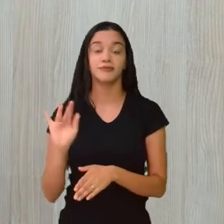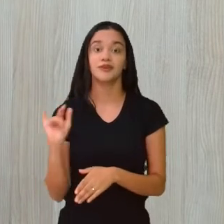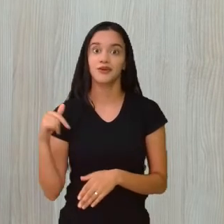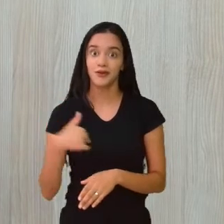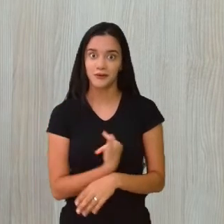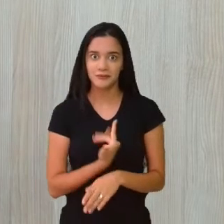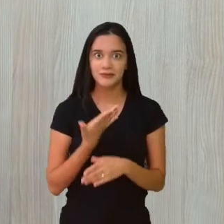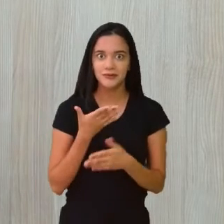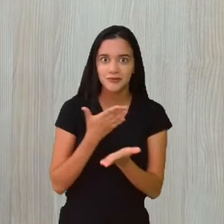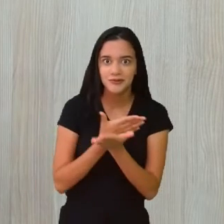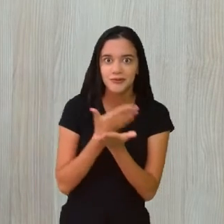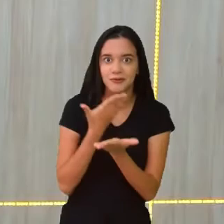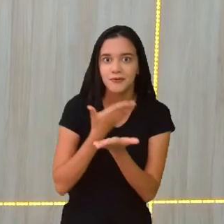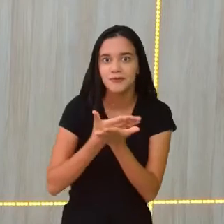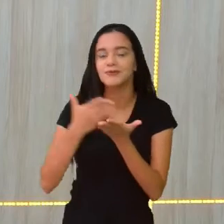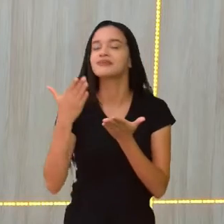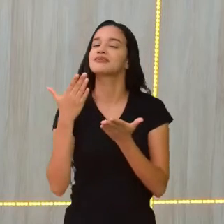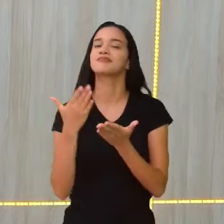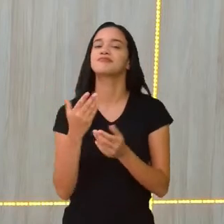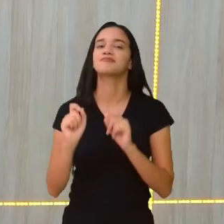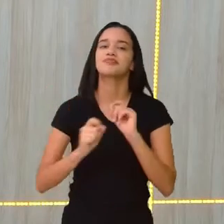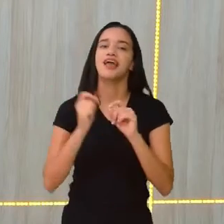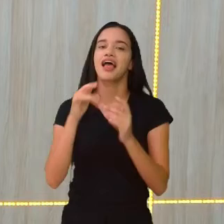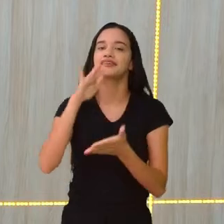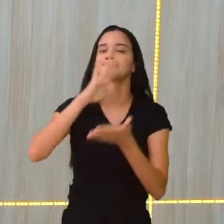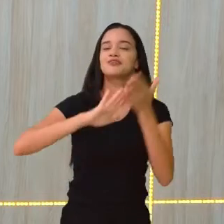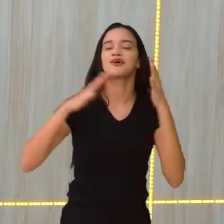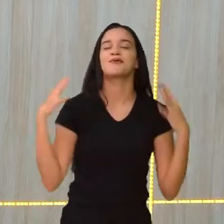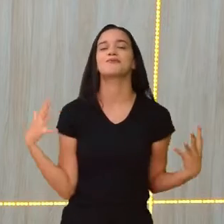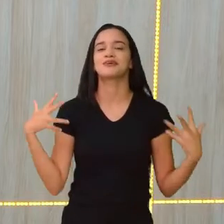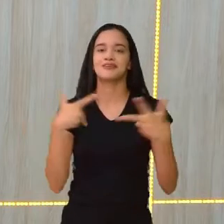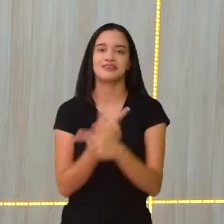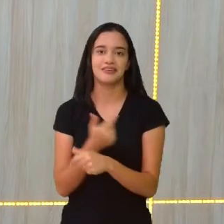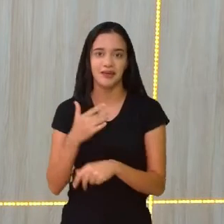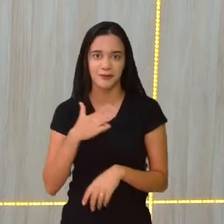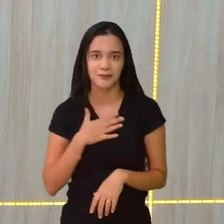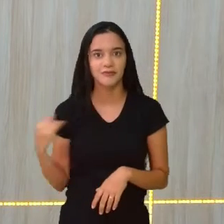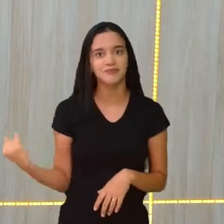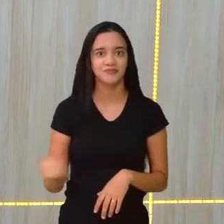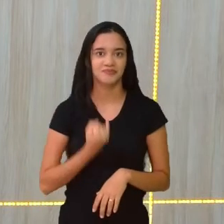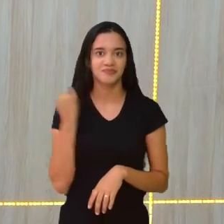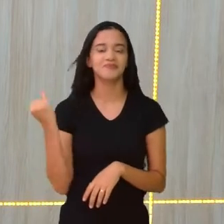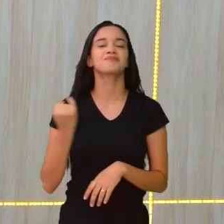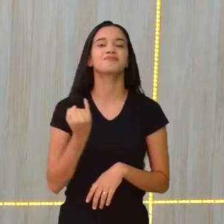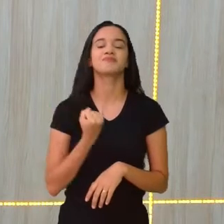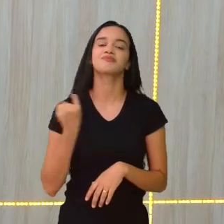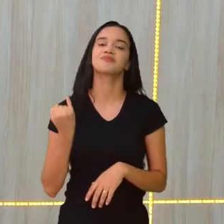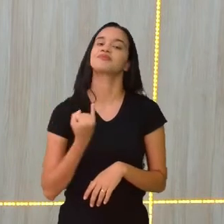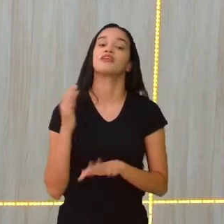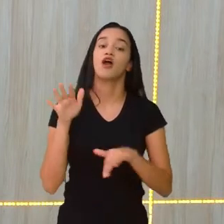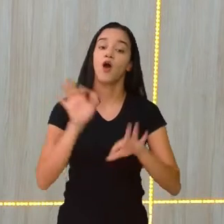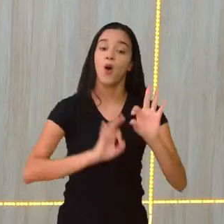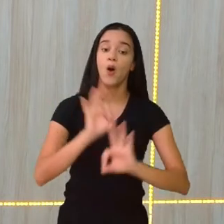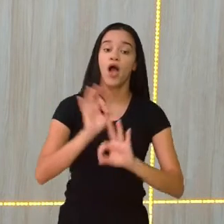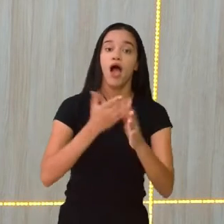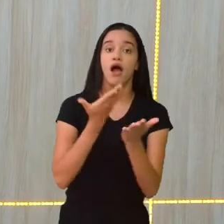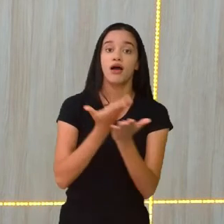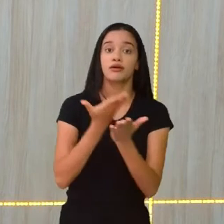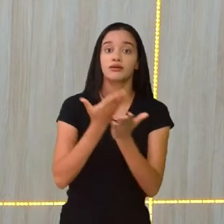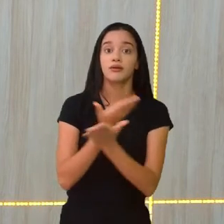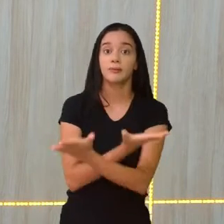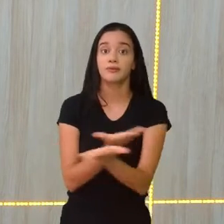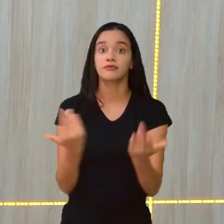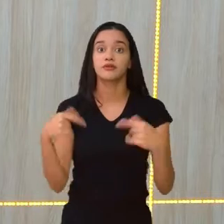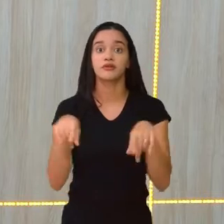viagem? Vamos lá, professora Isabel, essa viagem vai ser maravilhosa, então para mim foi muito importante preparar essa aula para vocês,